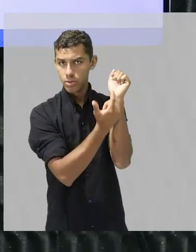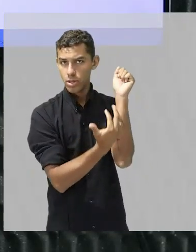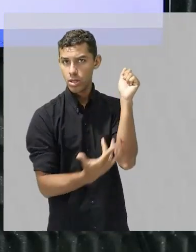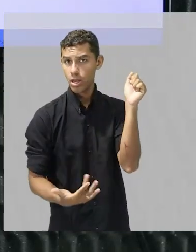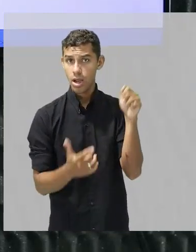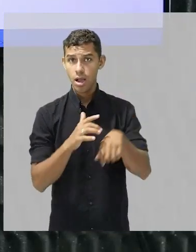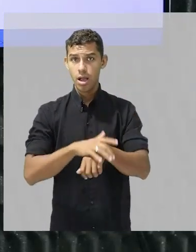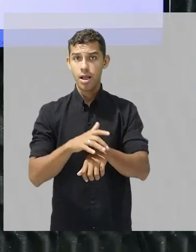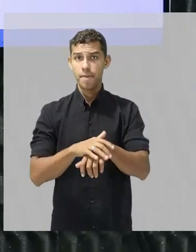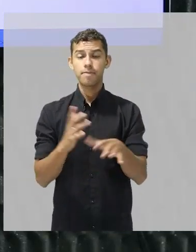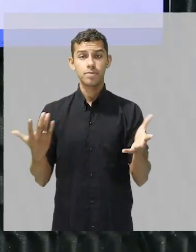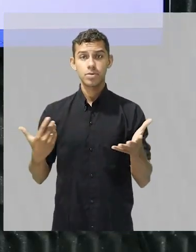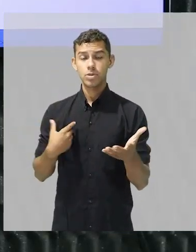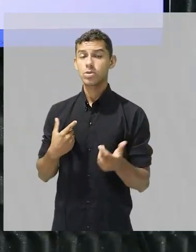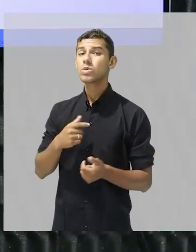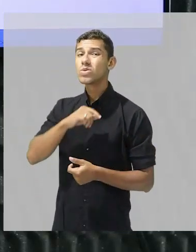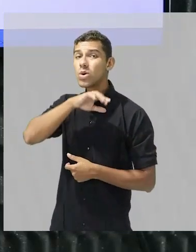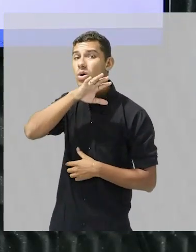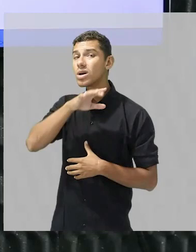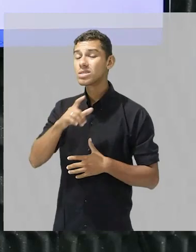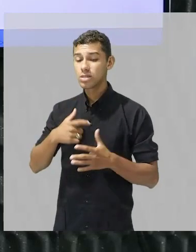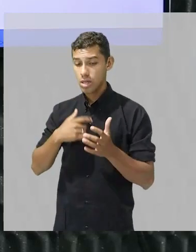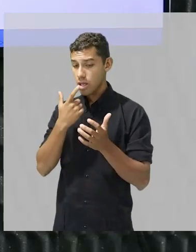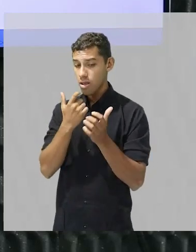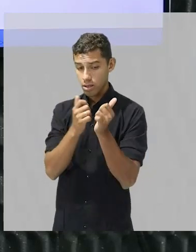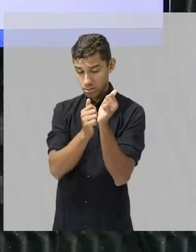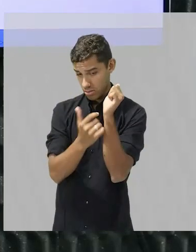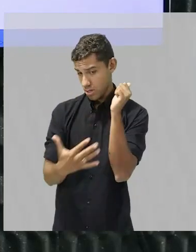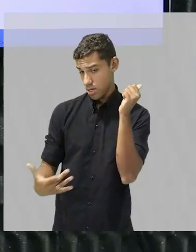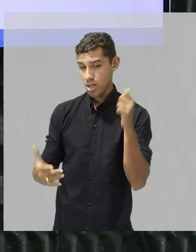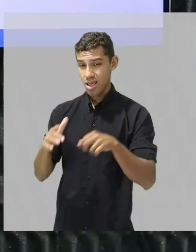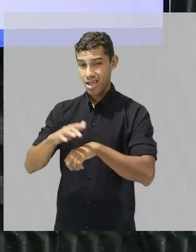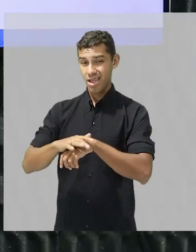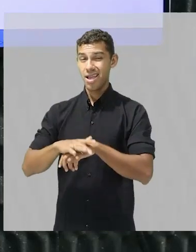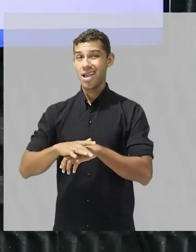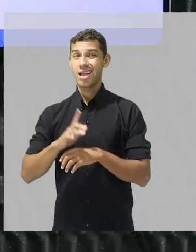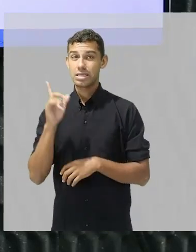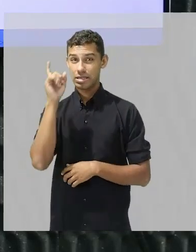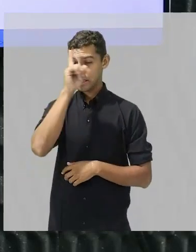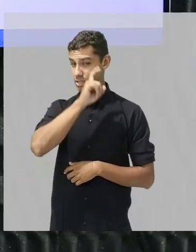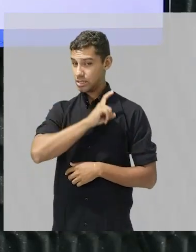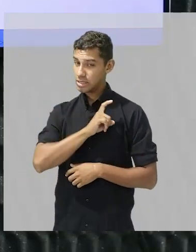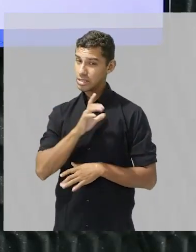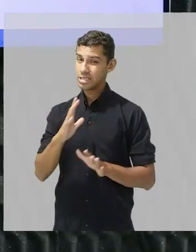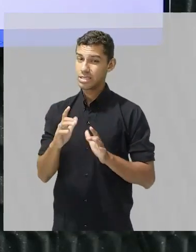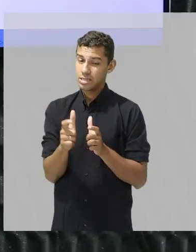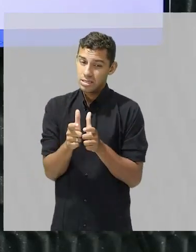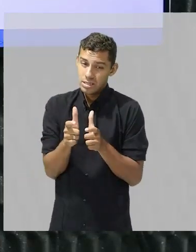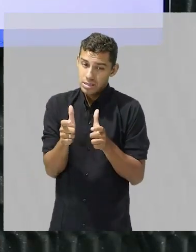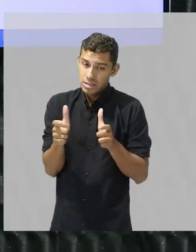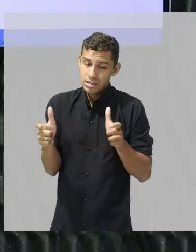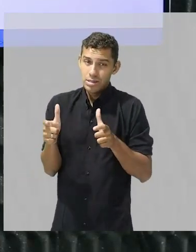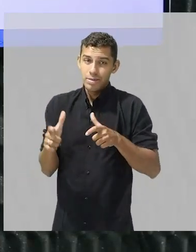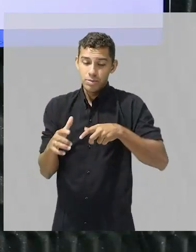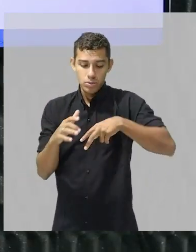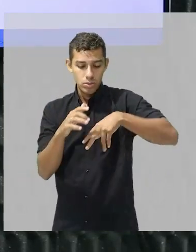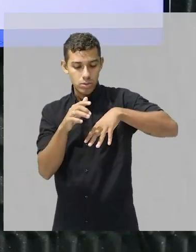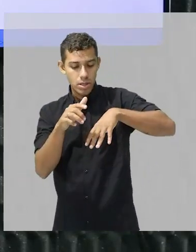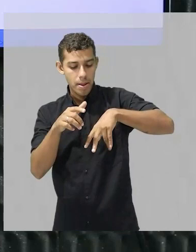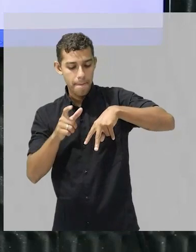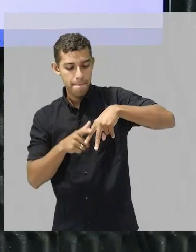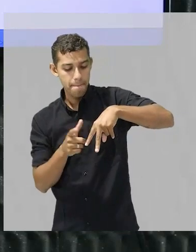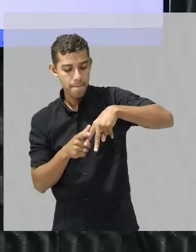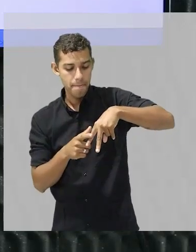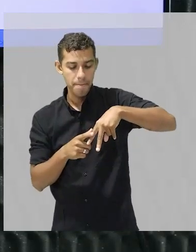ele começa dizendo: a má circulação do sangue é uma das causas mais comuns de inchaço nas pernas, nos